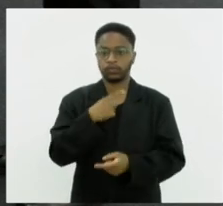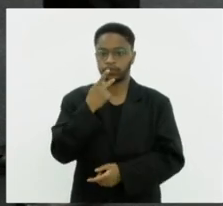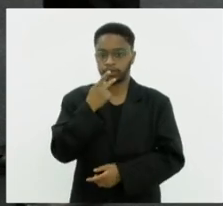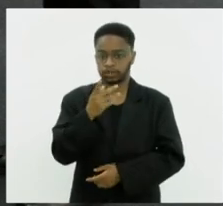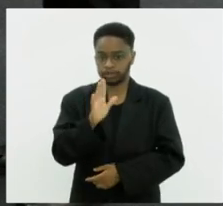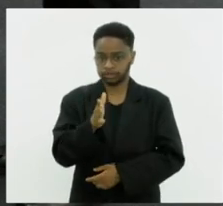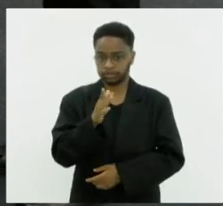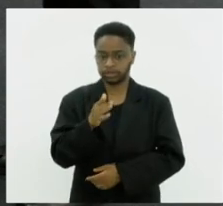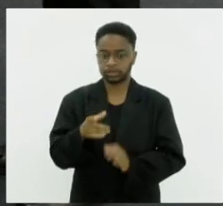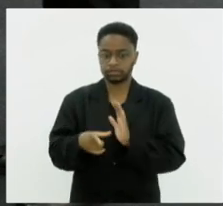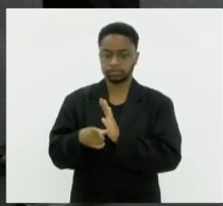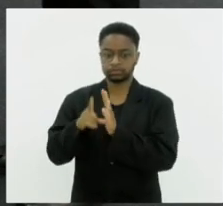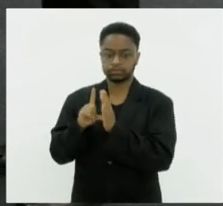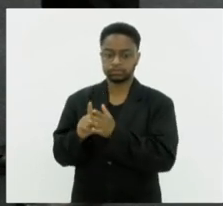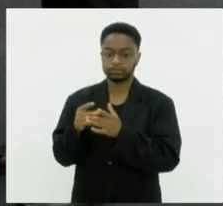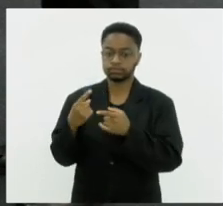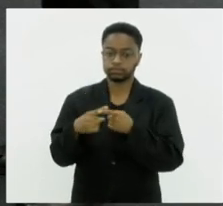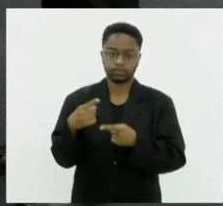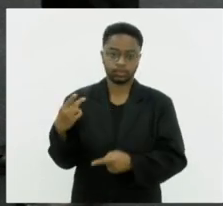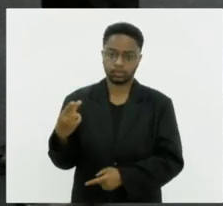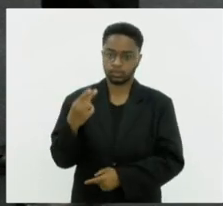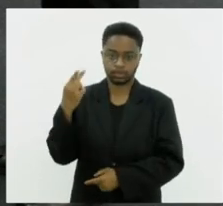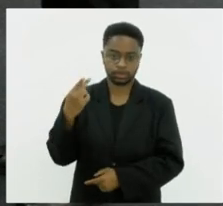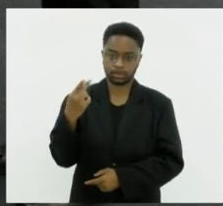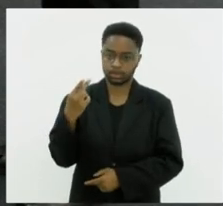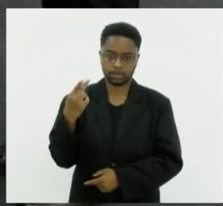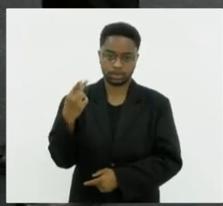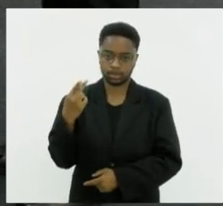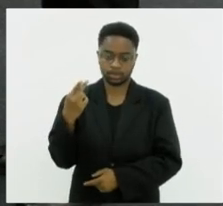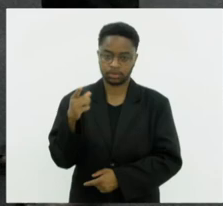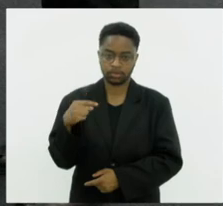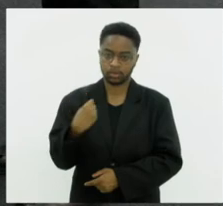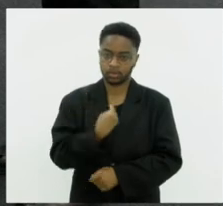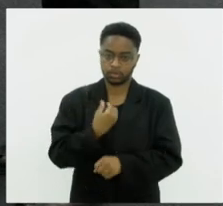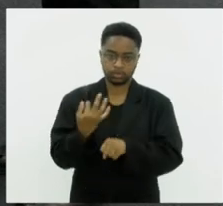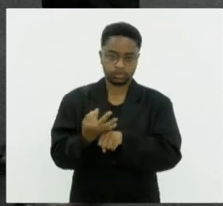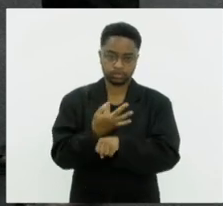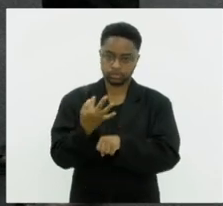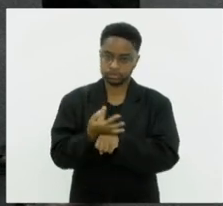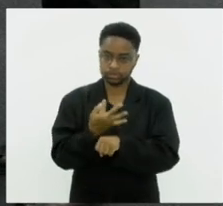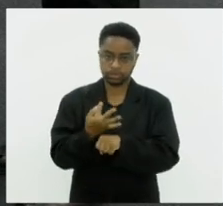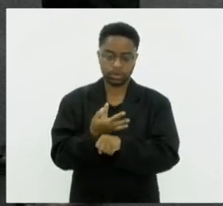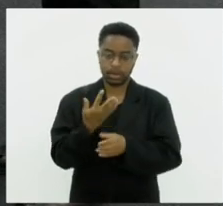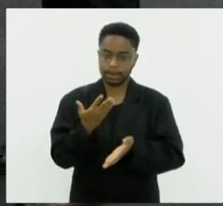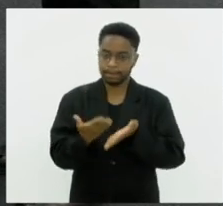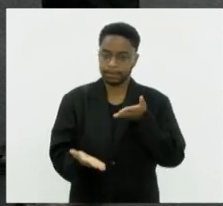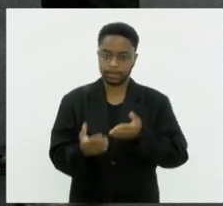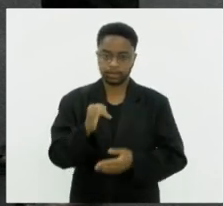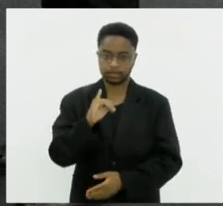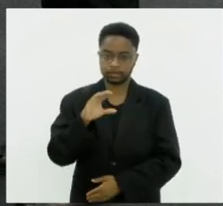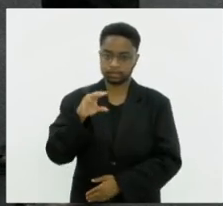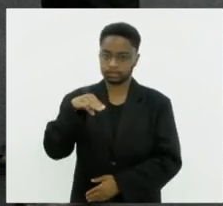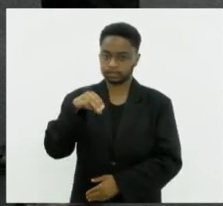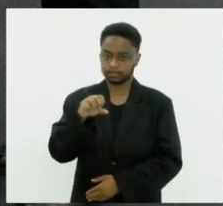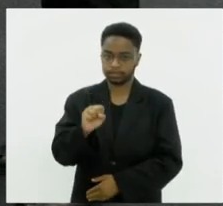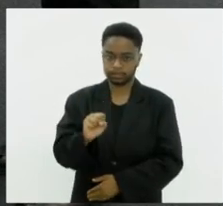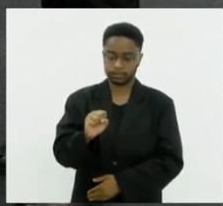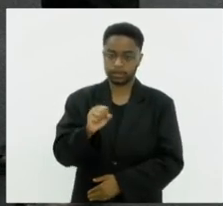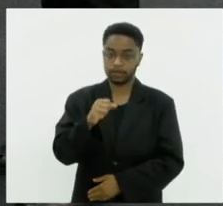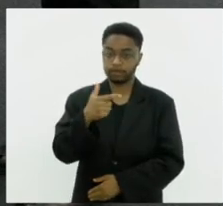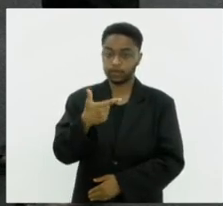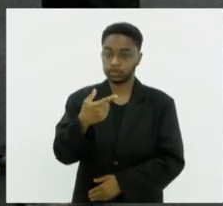anterior, não é possível a gente suportar uma perda de ICMS de